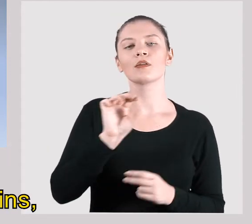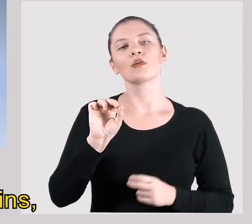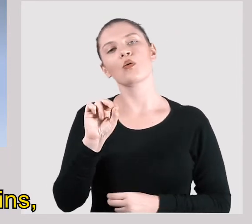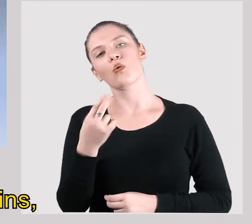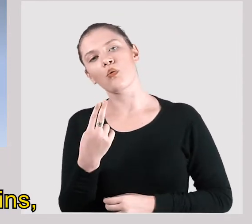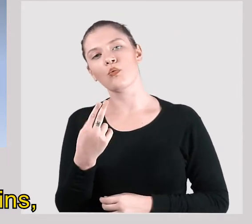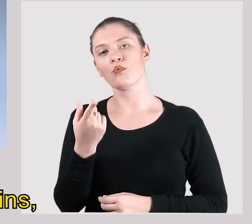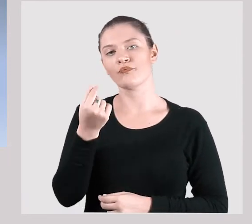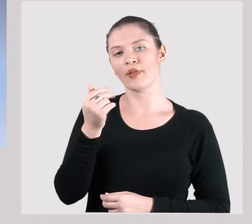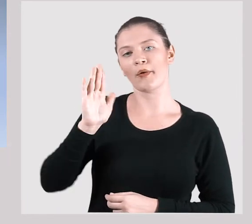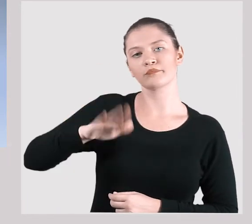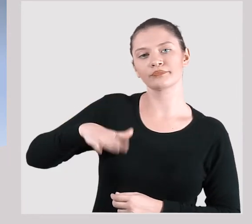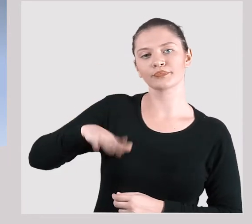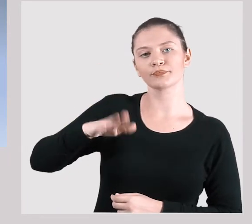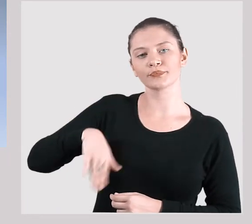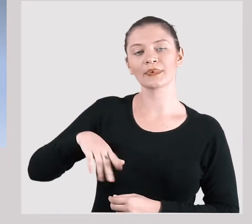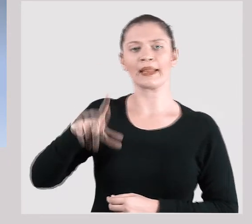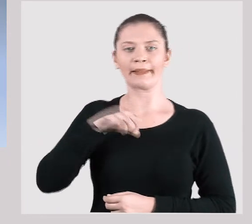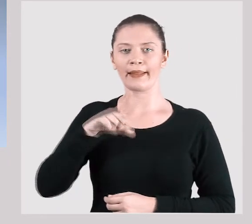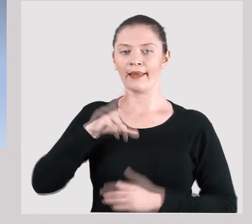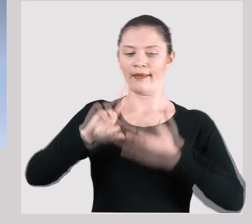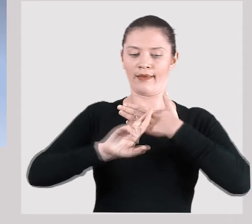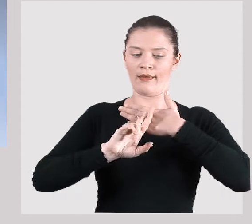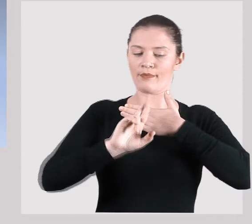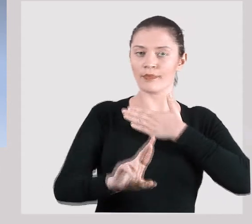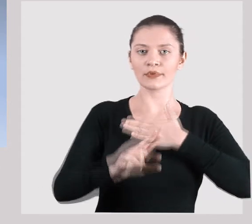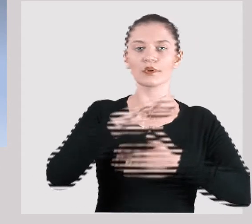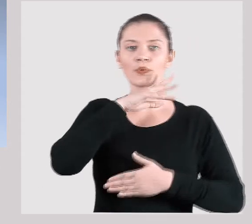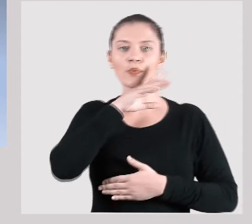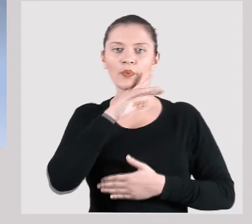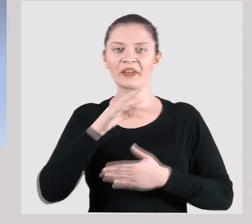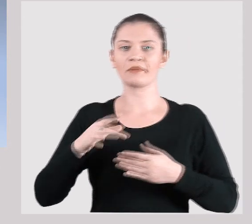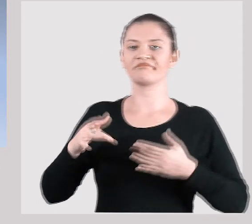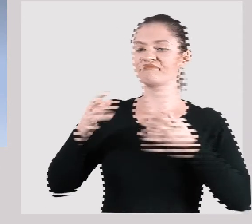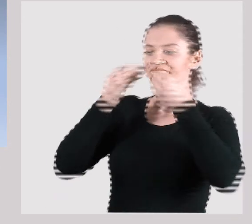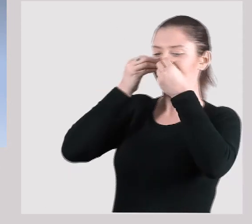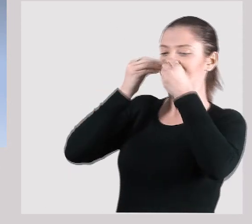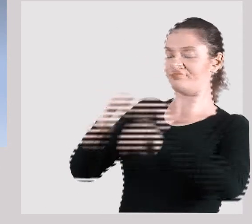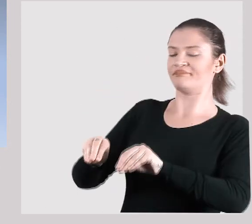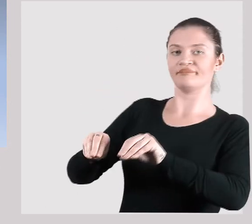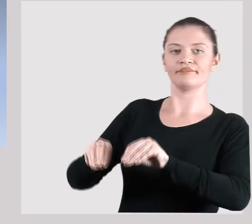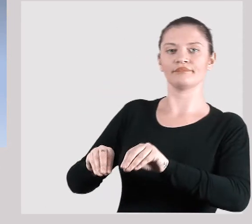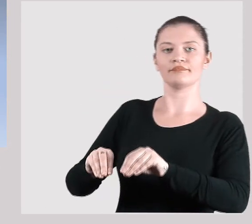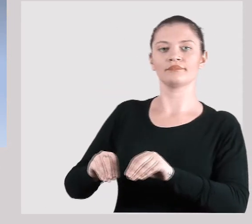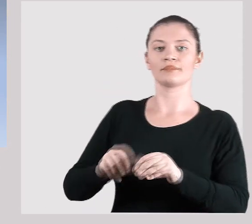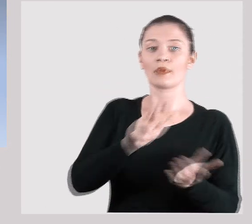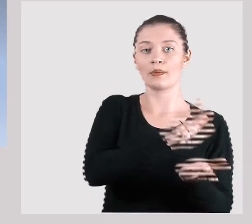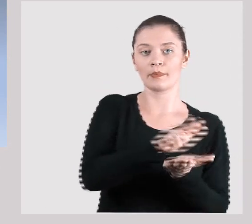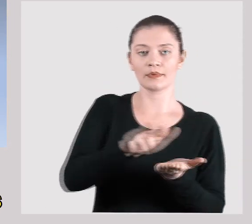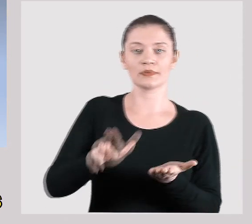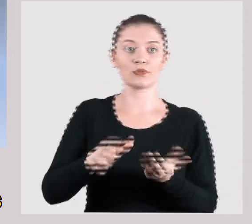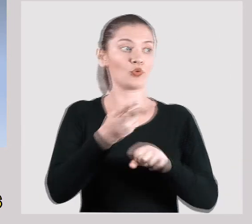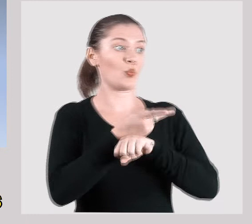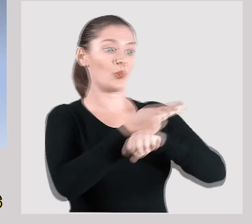resultados são ruins, as complicações, eles estão abandonando os pacientes estão tendo que buscar outros